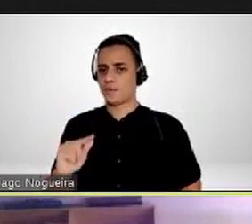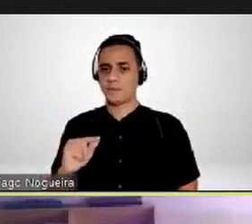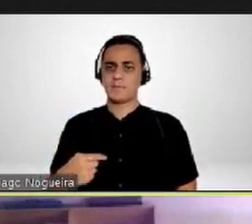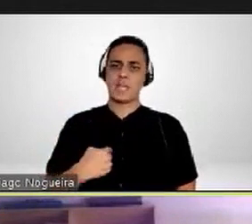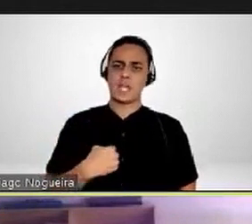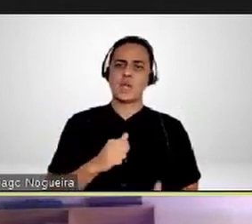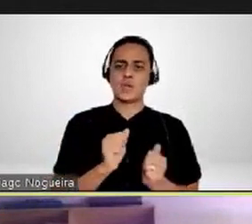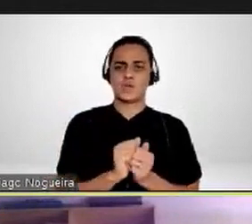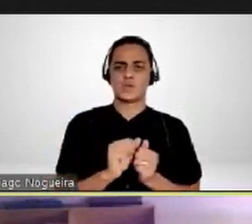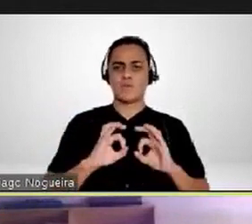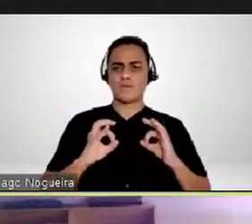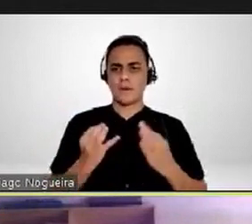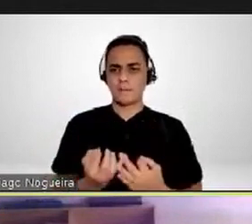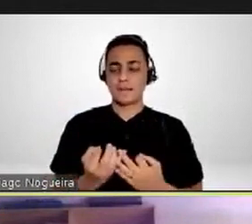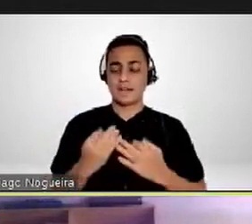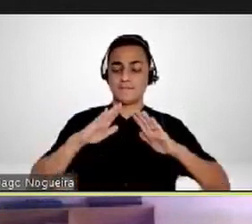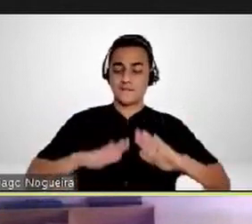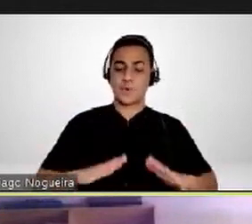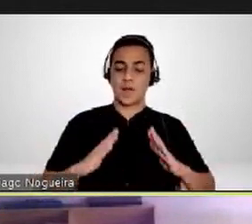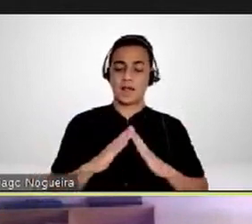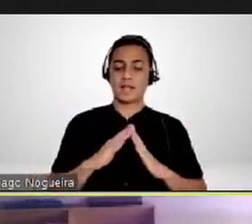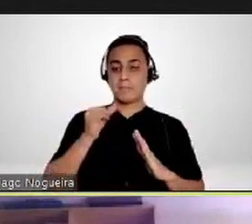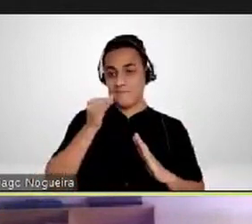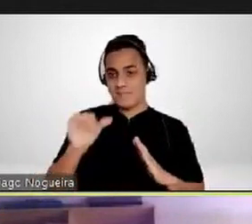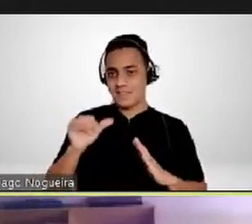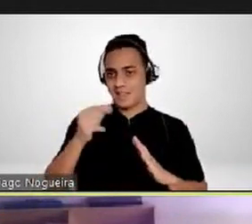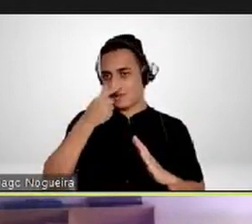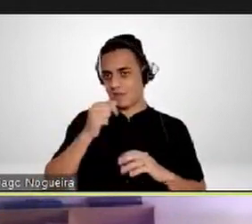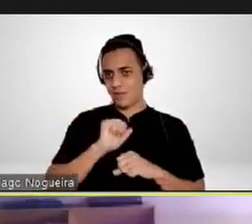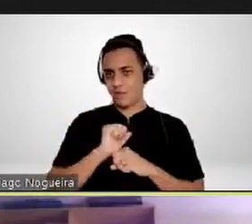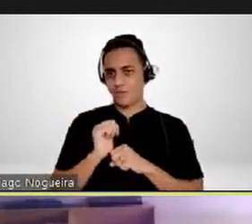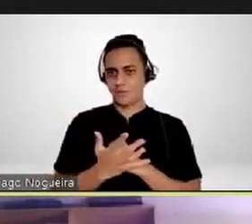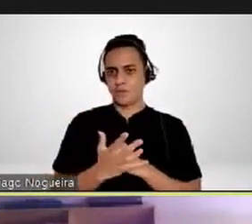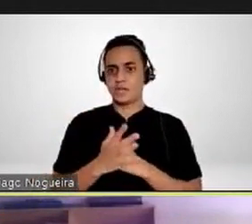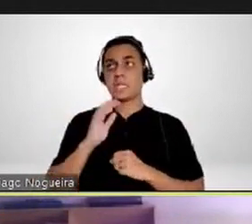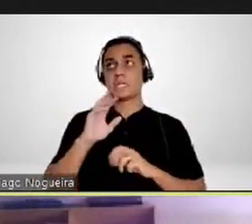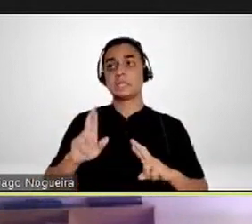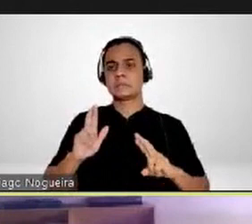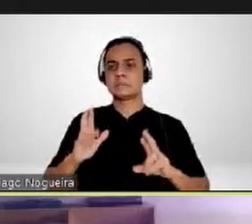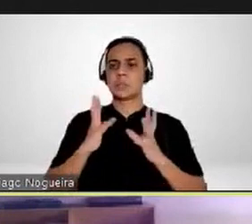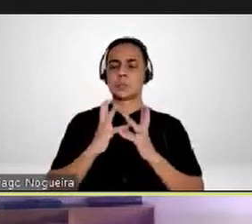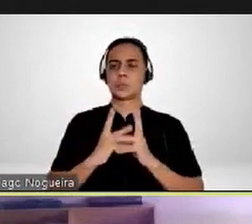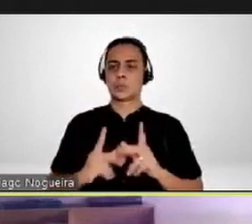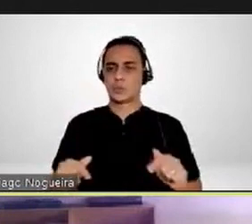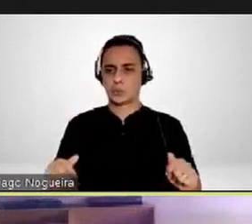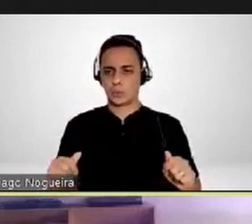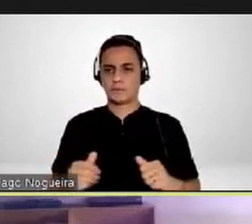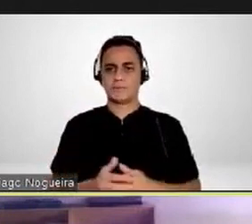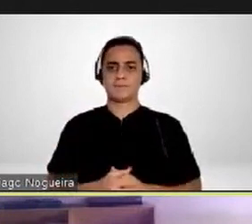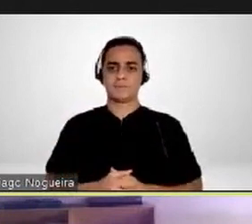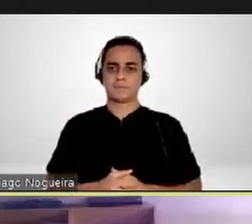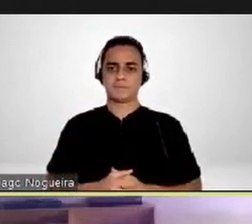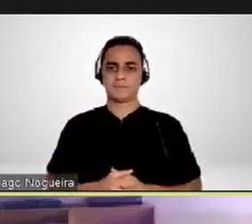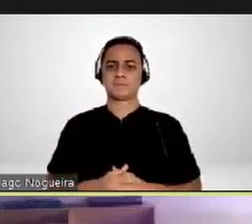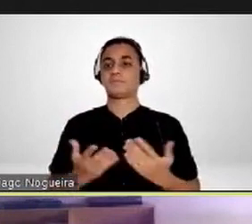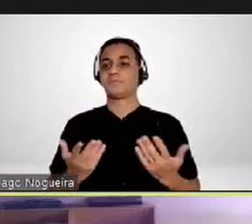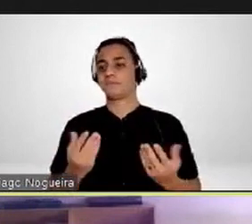nos proteger do coronavírus. Espero que um dia tudo isso passe. A relação entre desenho e narrativa